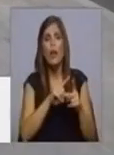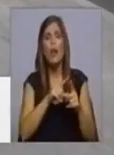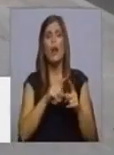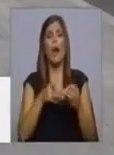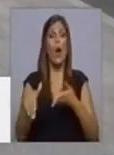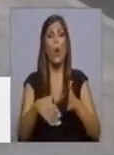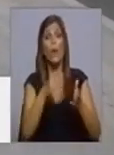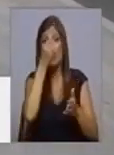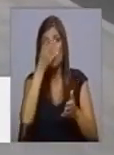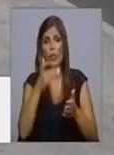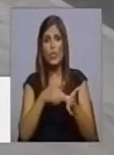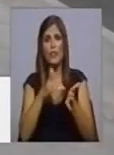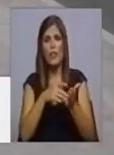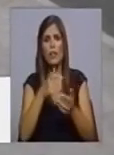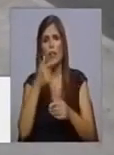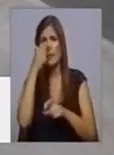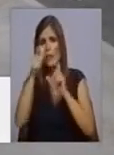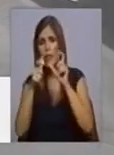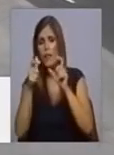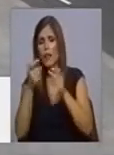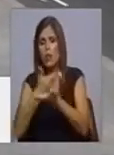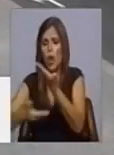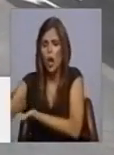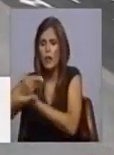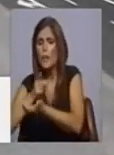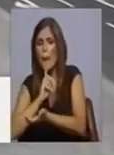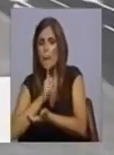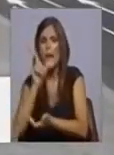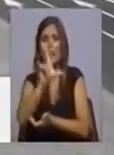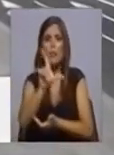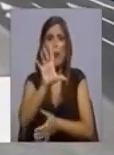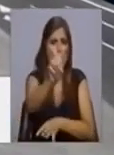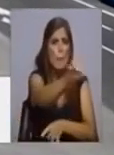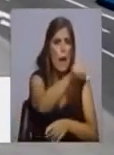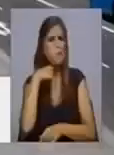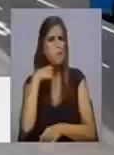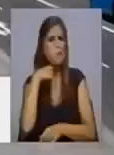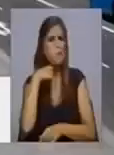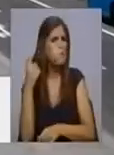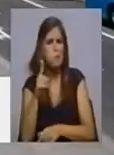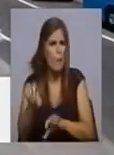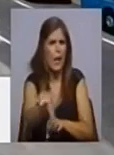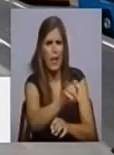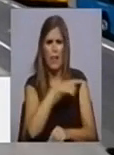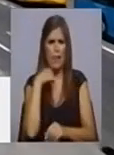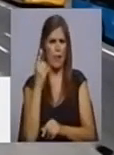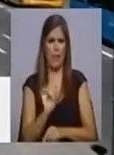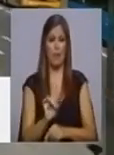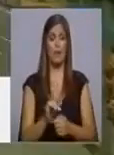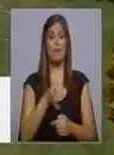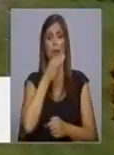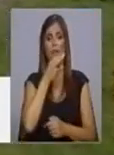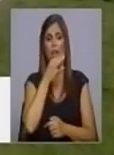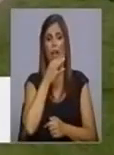pessoas trocavam coisas que eram em Lisboa ilegais e que em Lisboa a censura conseguia apanhar e aqui não conseguia. Por falar sobre a censura,